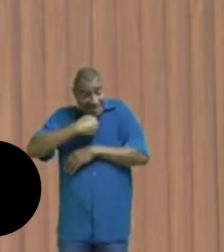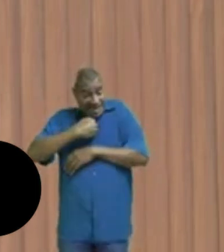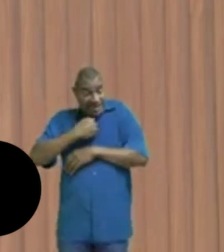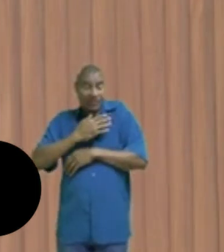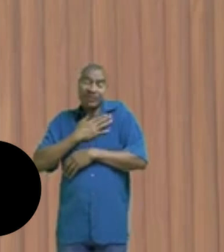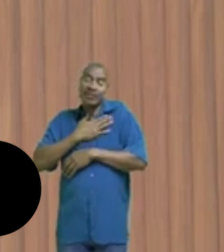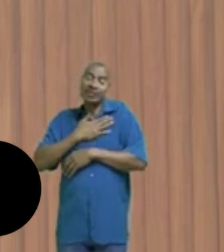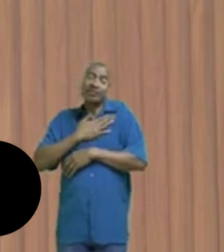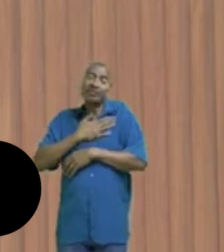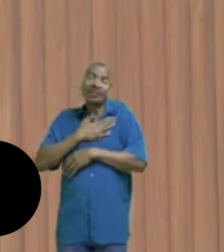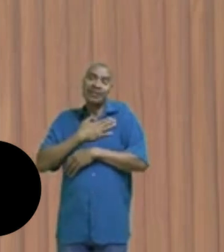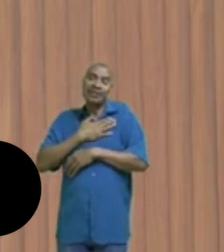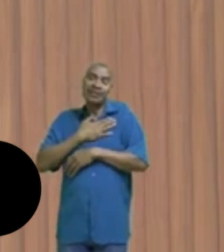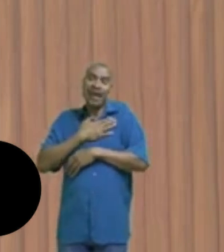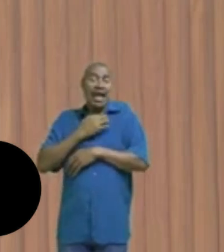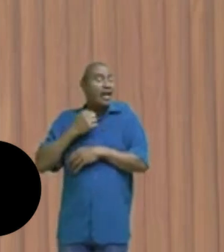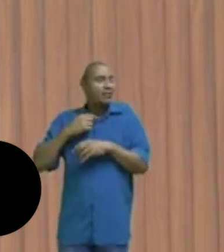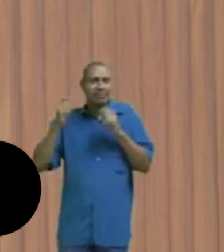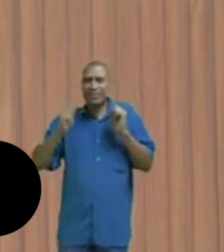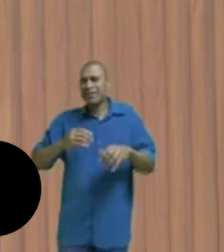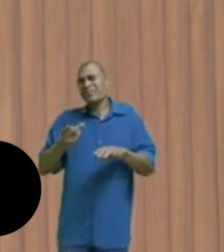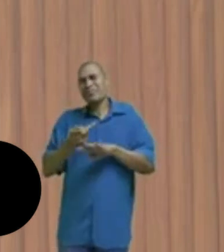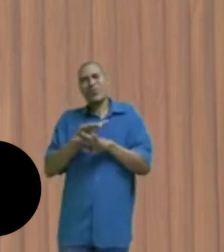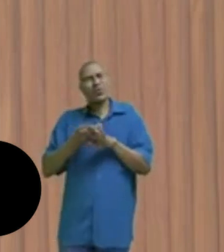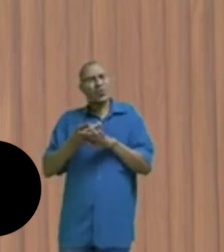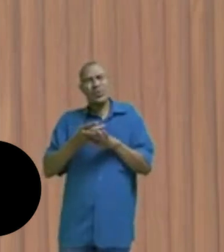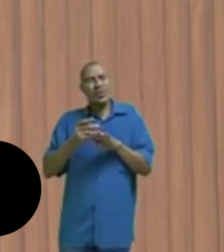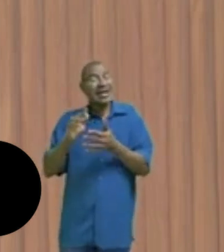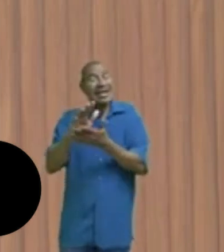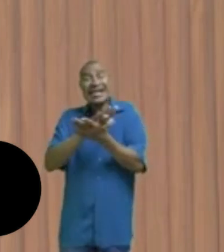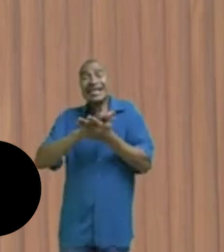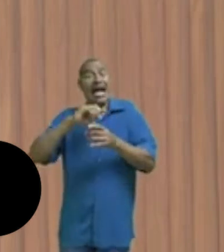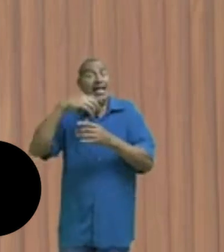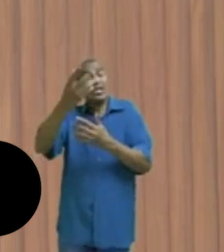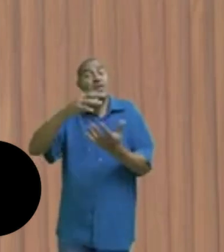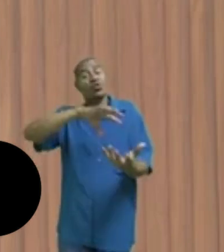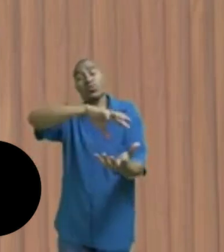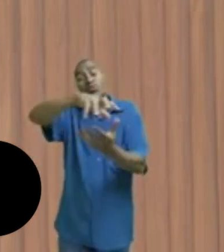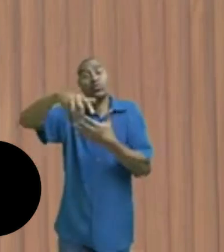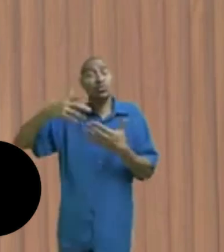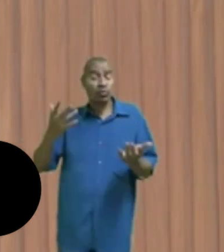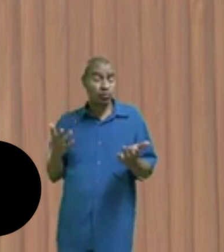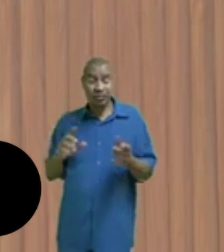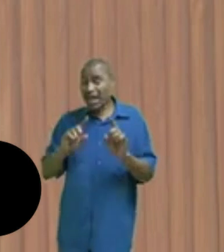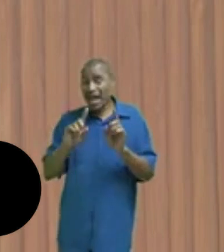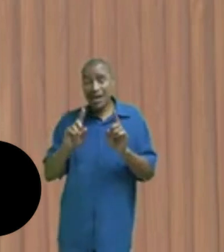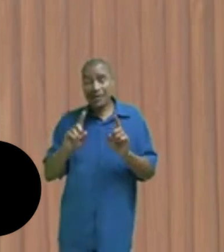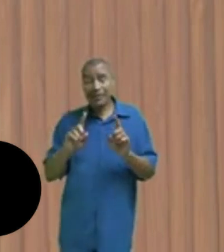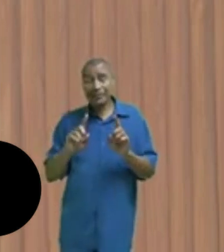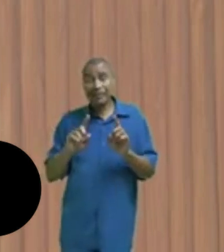Não estamos procurando mais nada, irmãos. Por isso Jesus conta as parábolas.